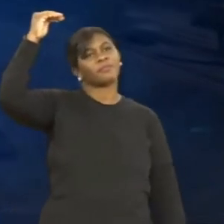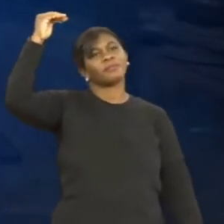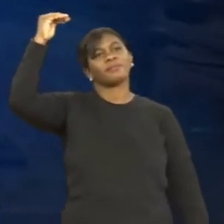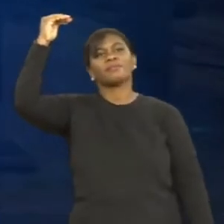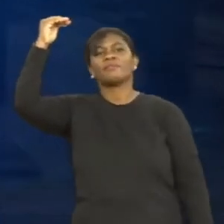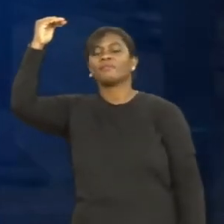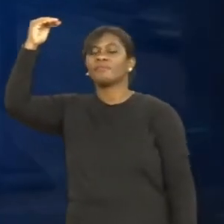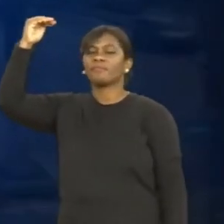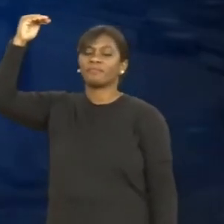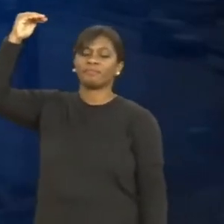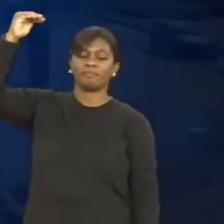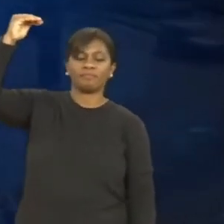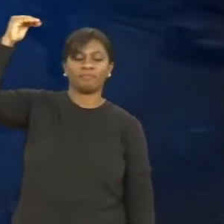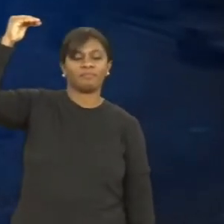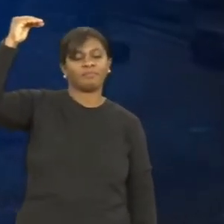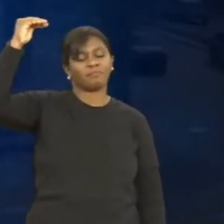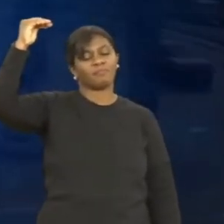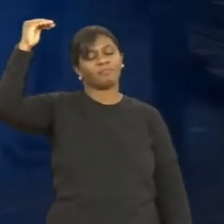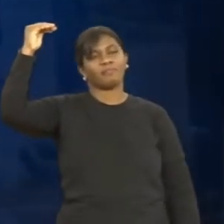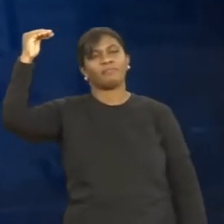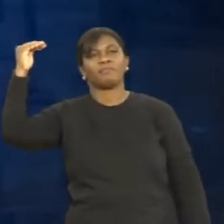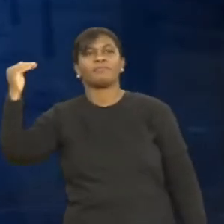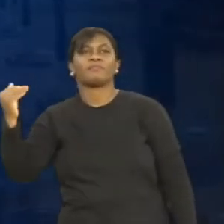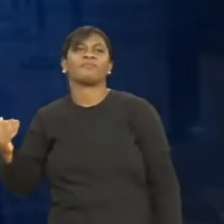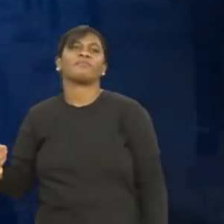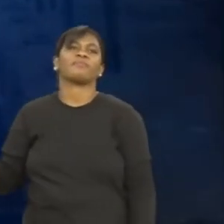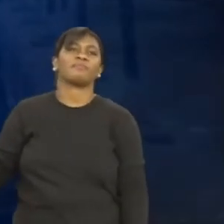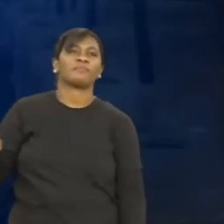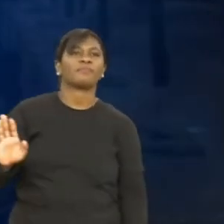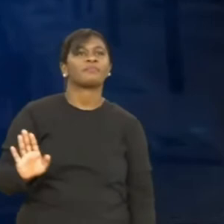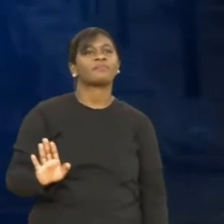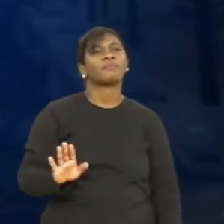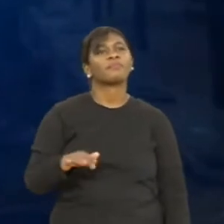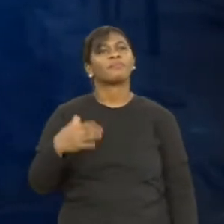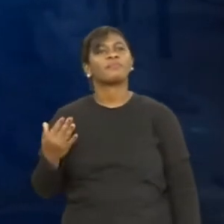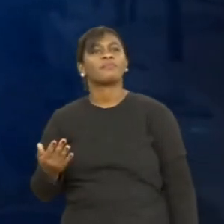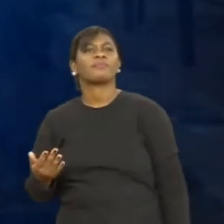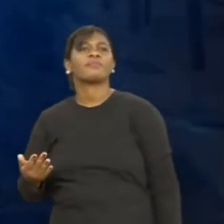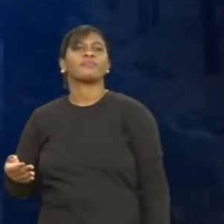amigo. Ele sabia que você ia depender dele.